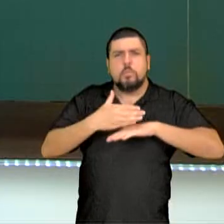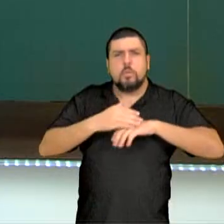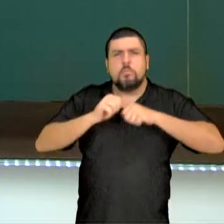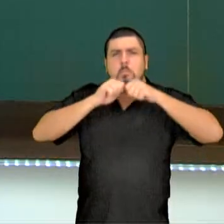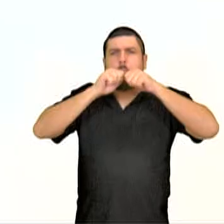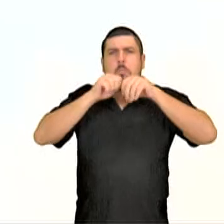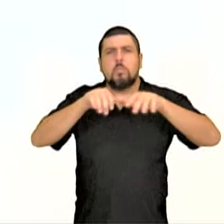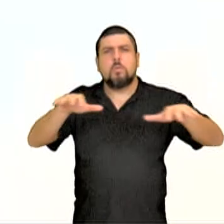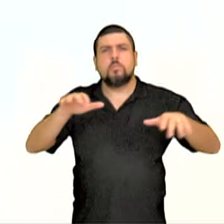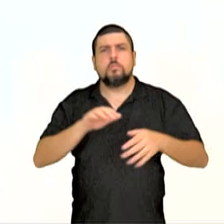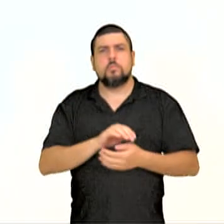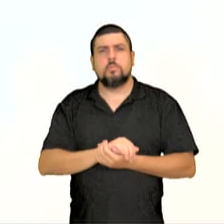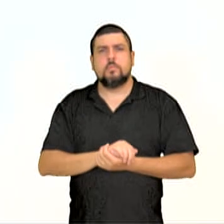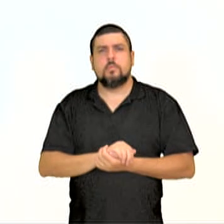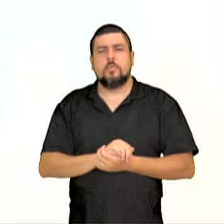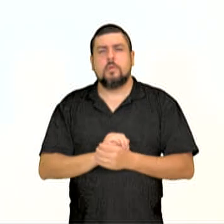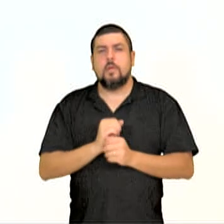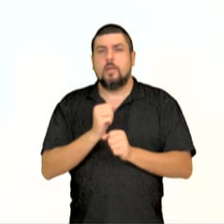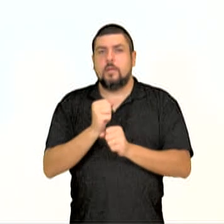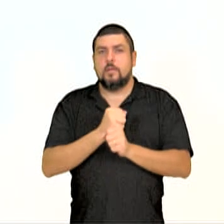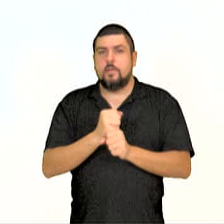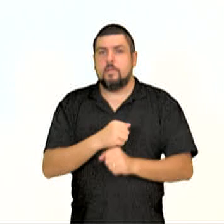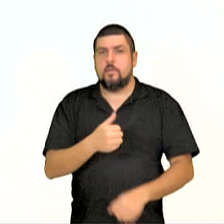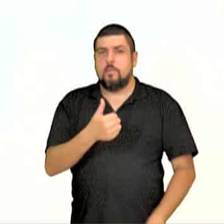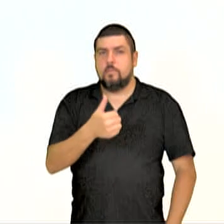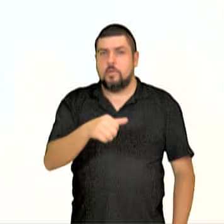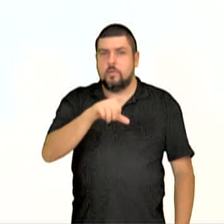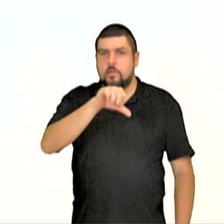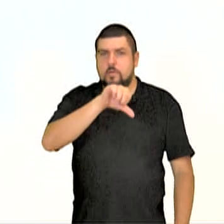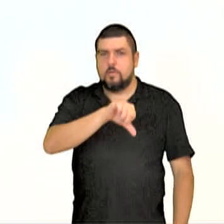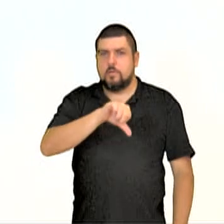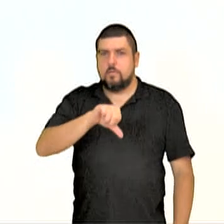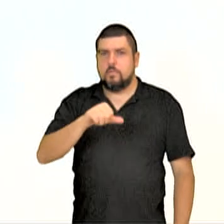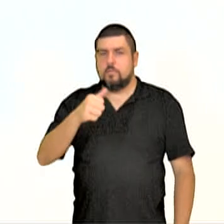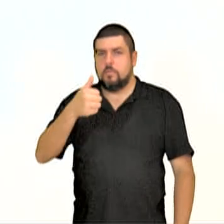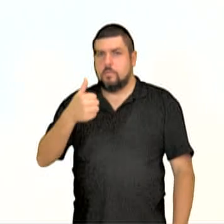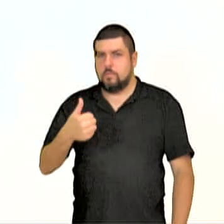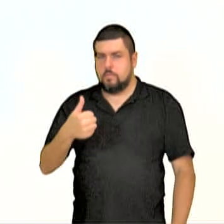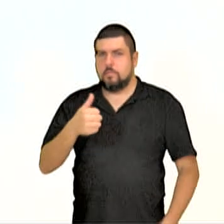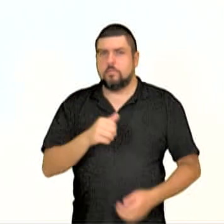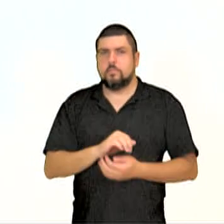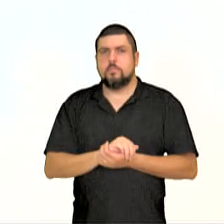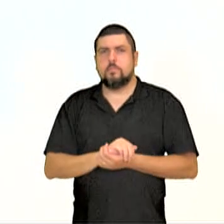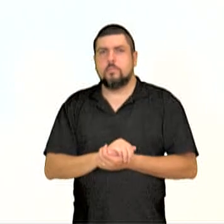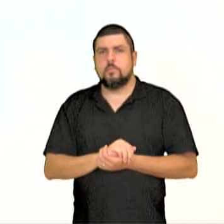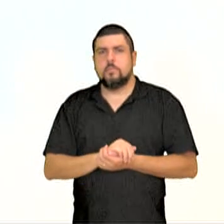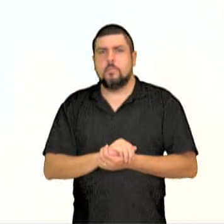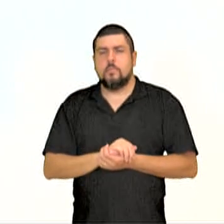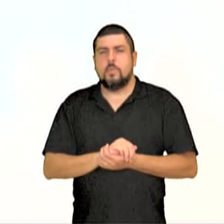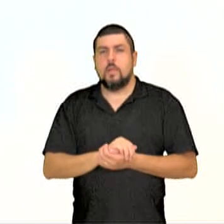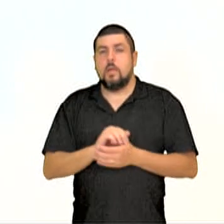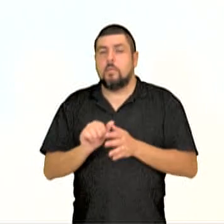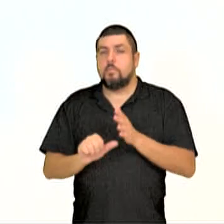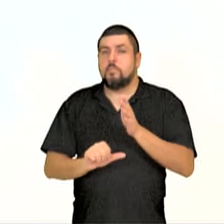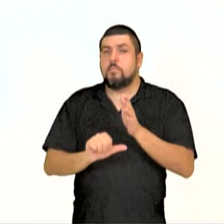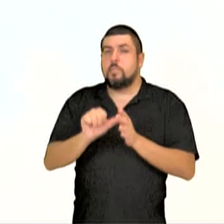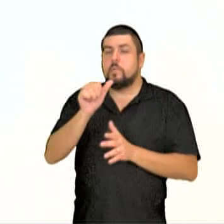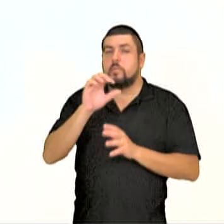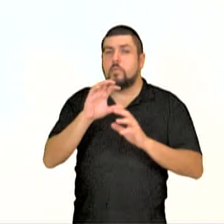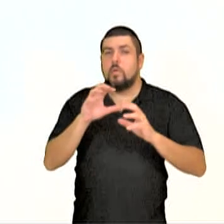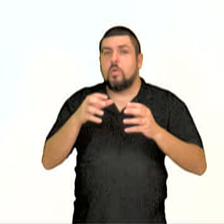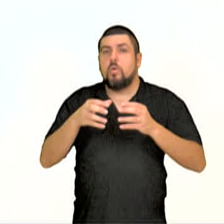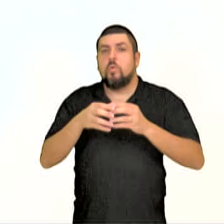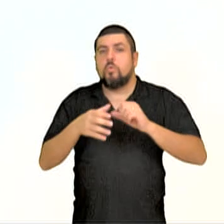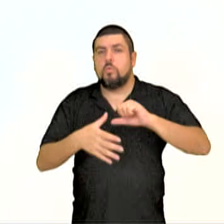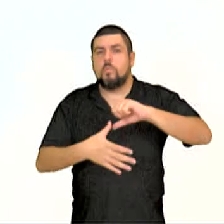Em 1991, olha só, de 82, né, para 91, teve o primeiro grupo profissional sul-americano do